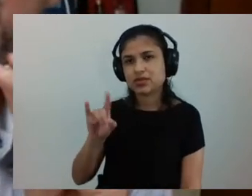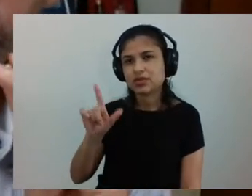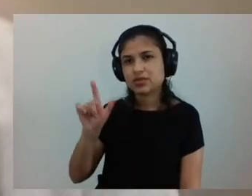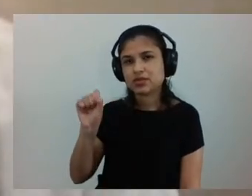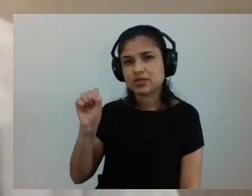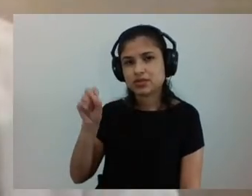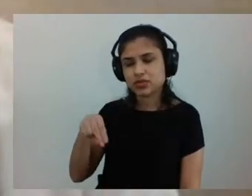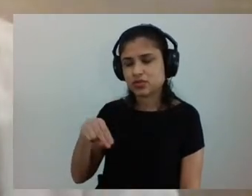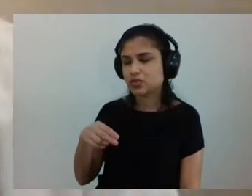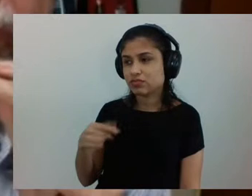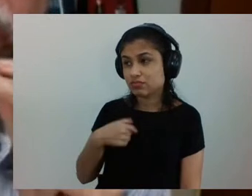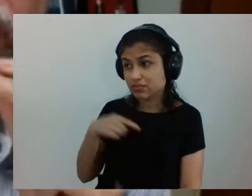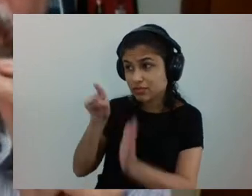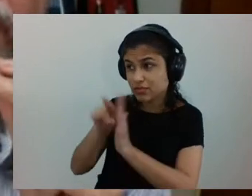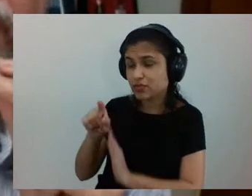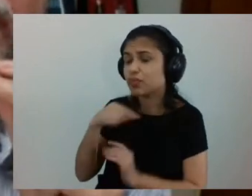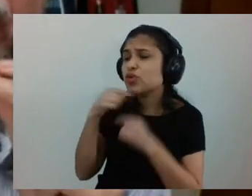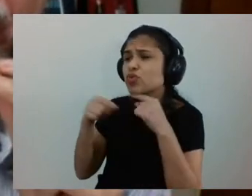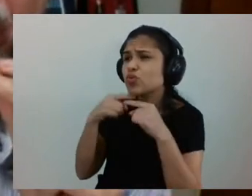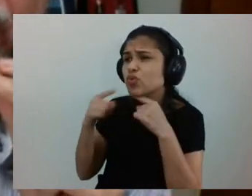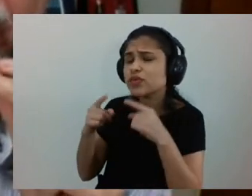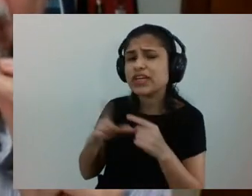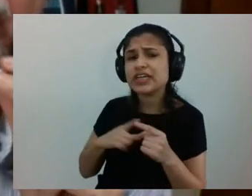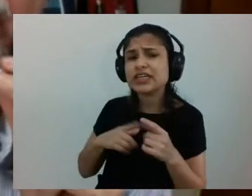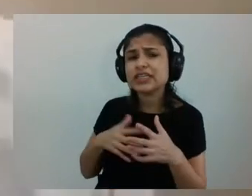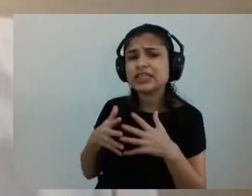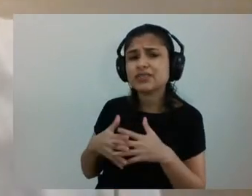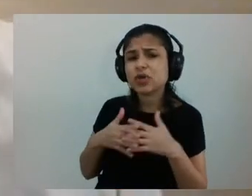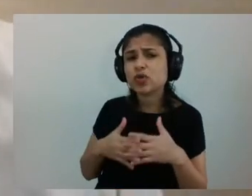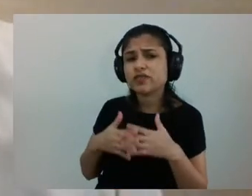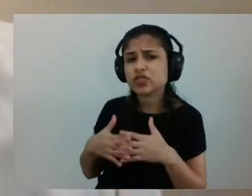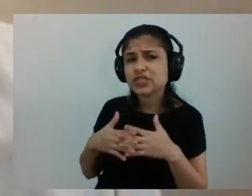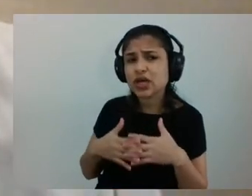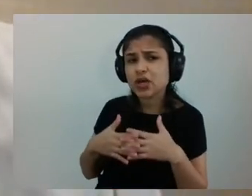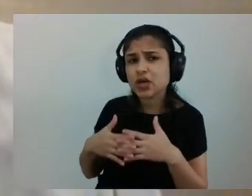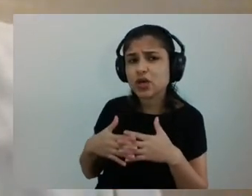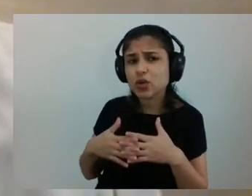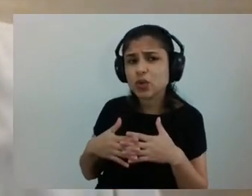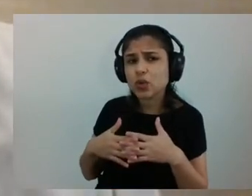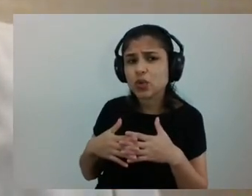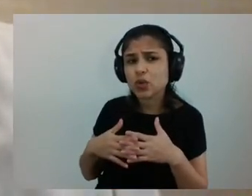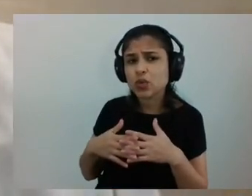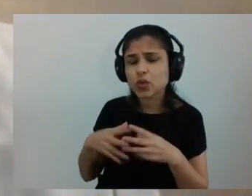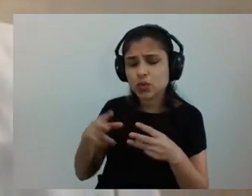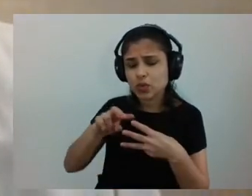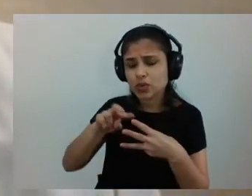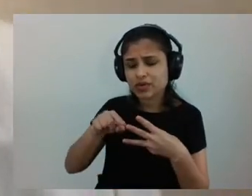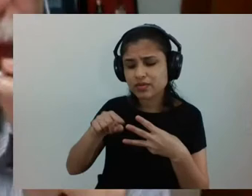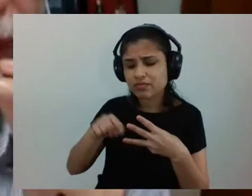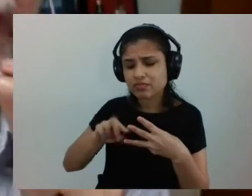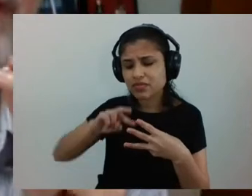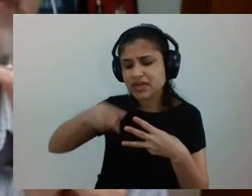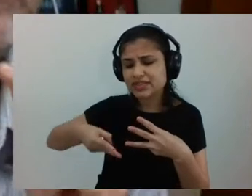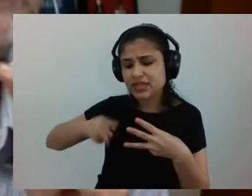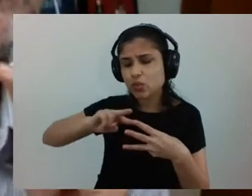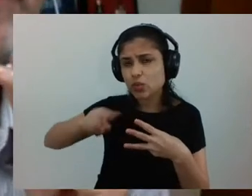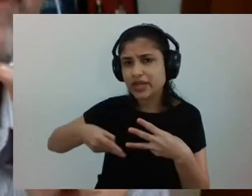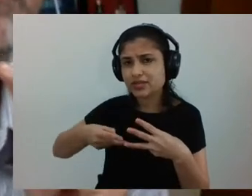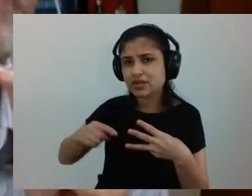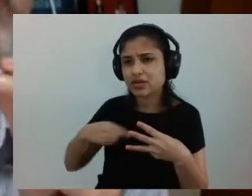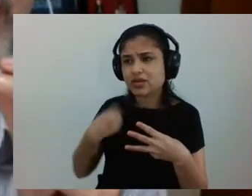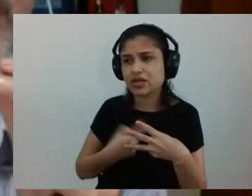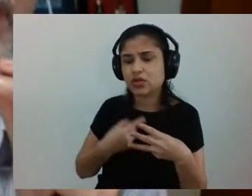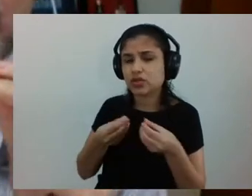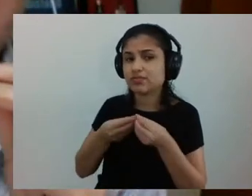não. Houve confusão na sequência. A gente, e nós fomos prejudicados,